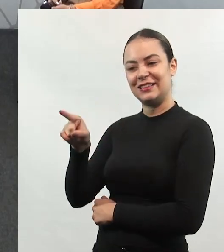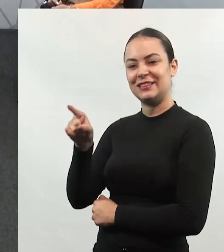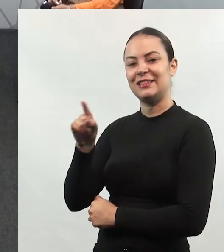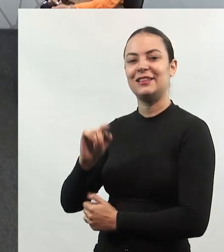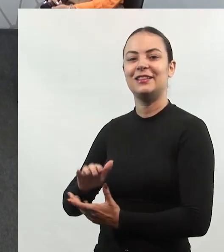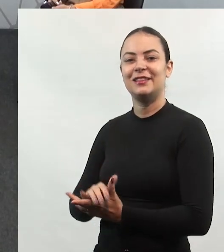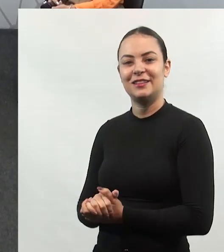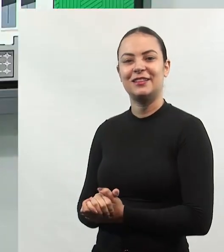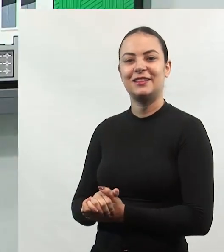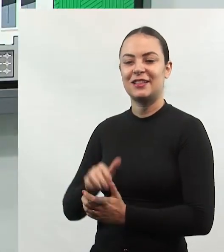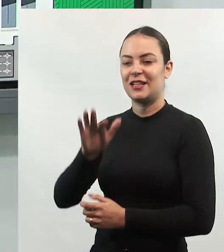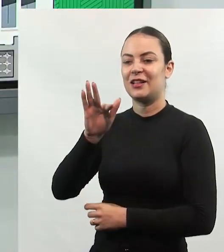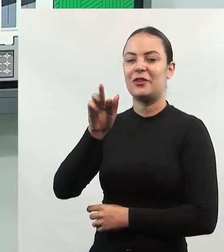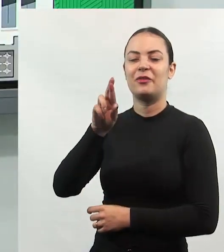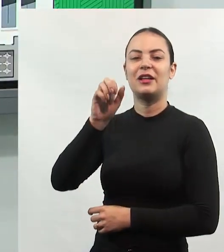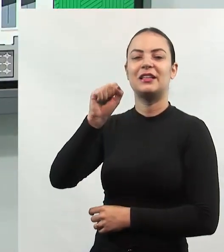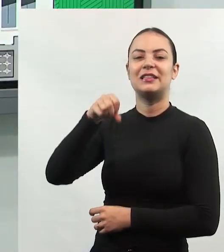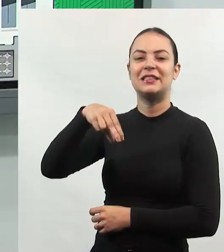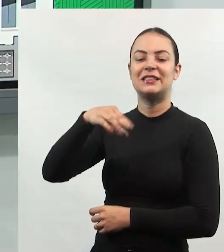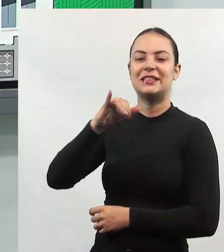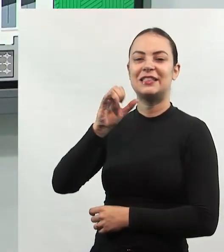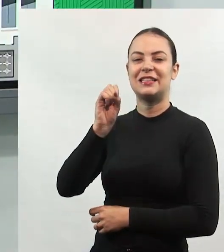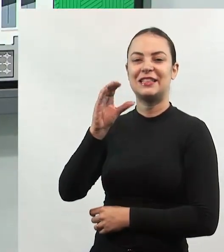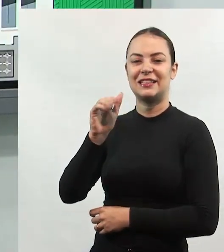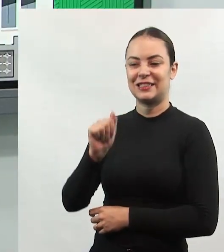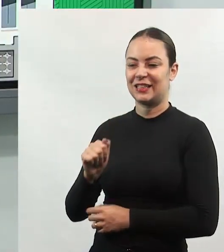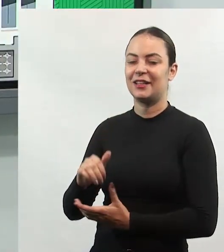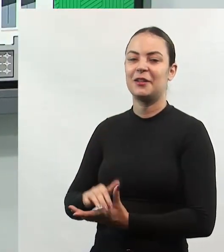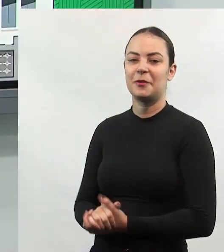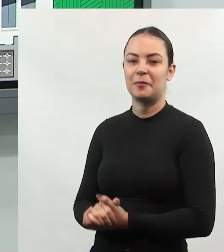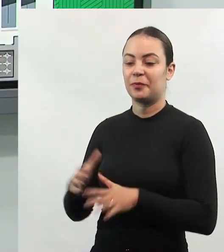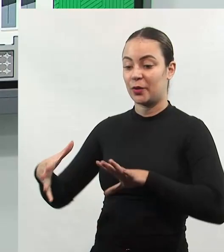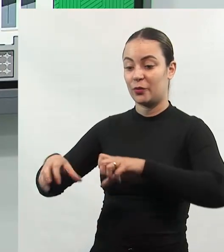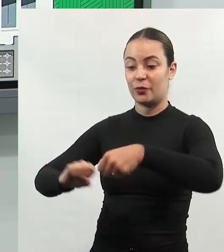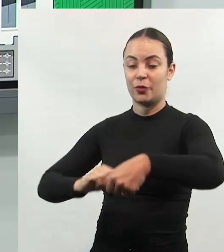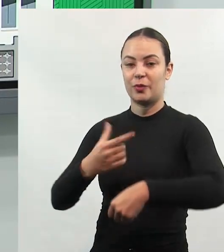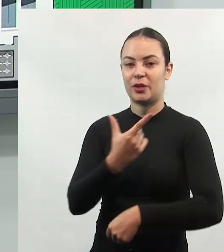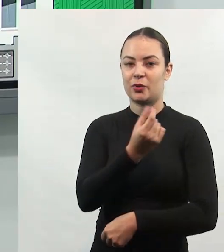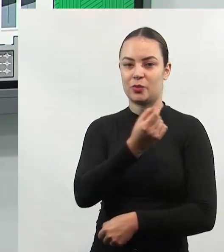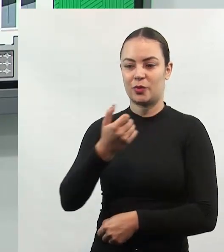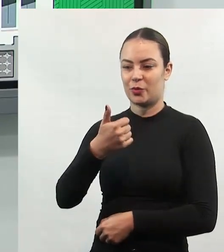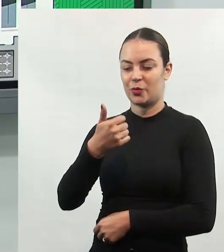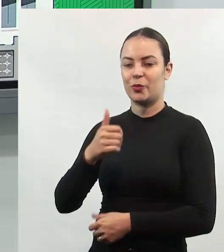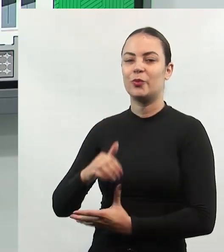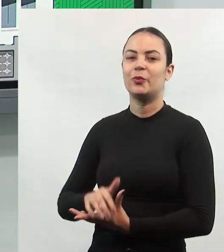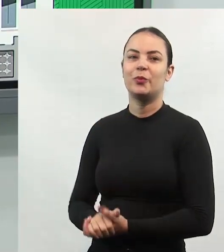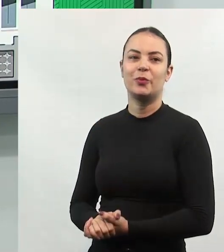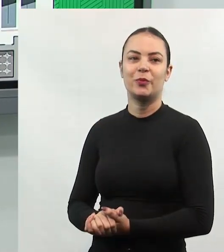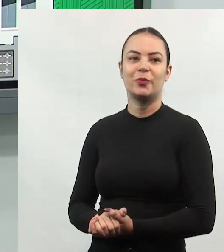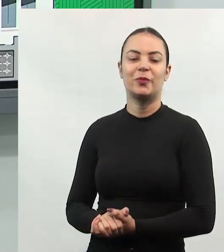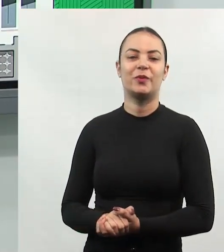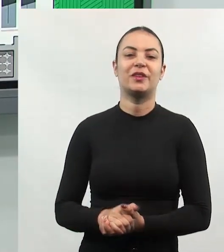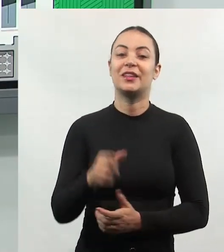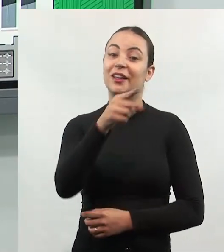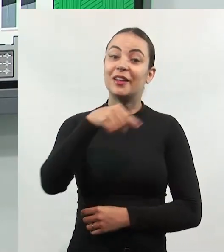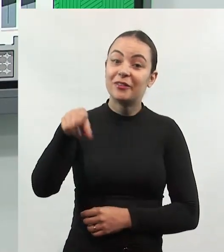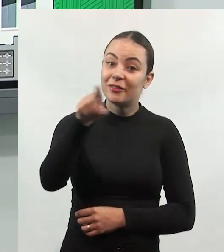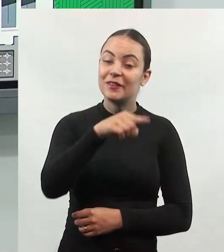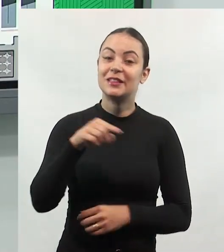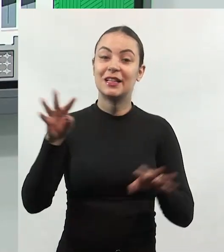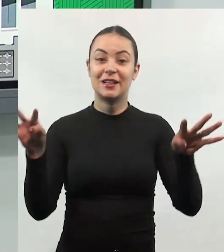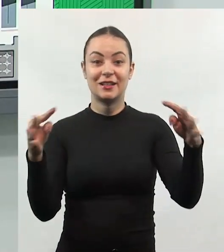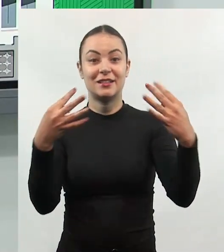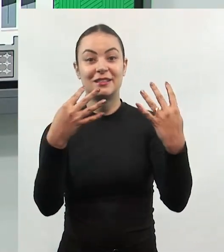nos assistindo, compartilha com a gente essas vivências aqui, a gente já achou graça demais, e é importante que a gente vai voltar no tempo aqui e compartilhar